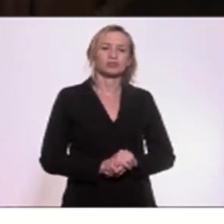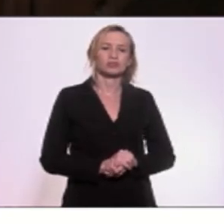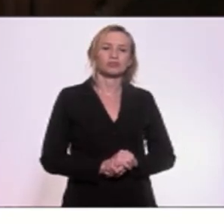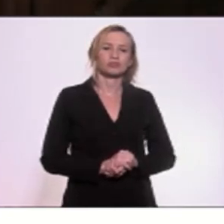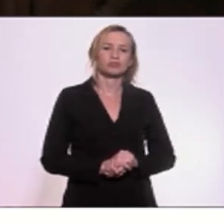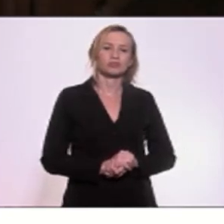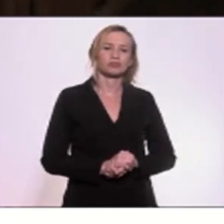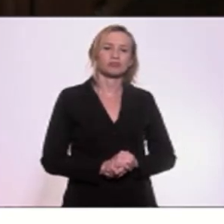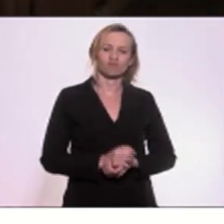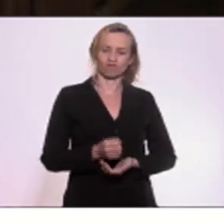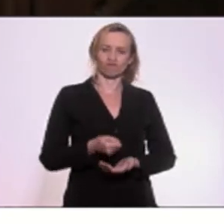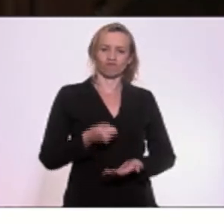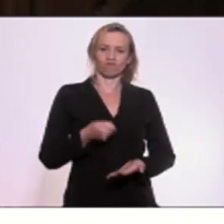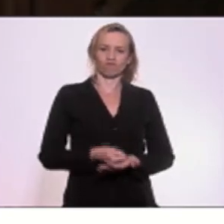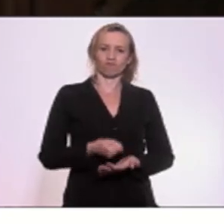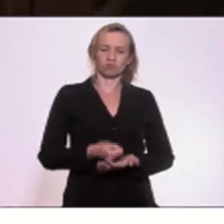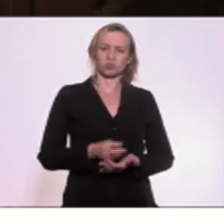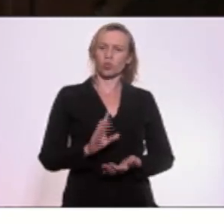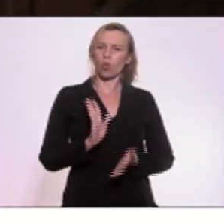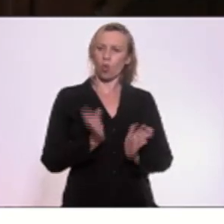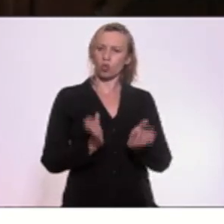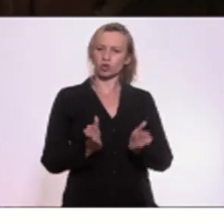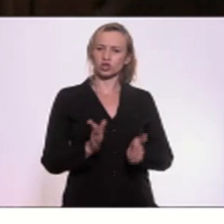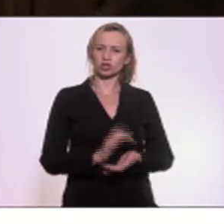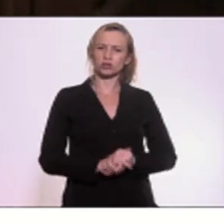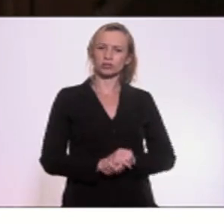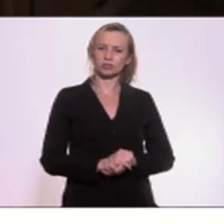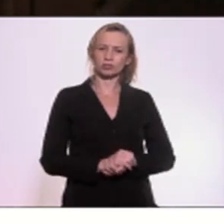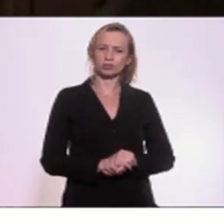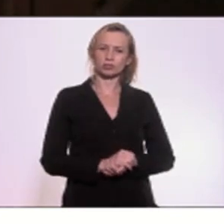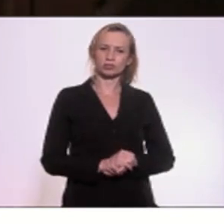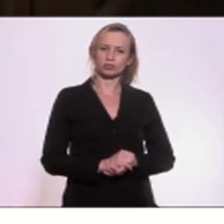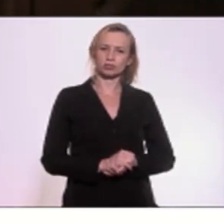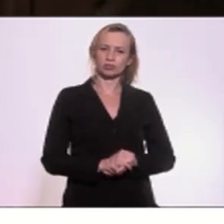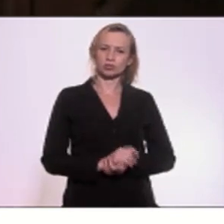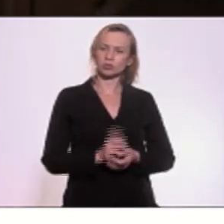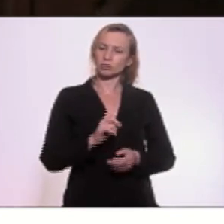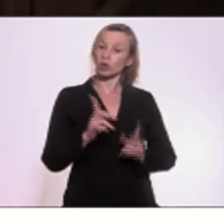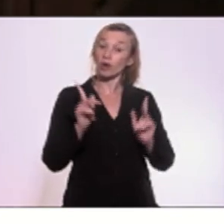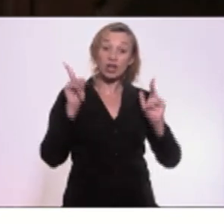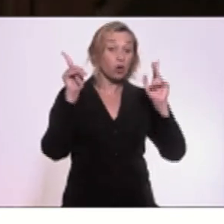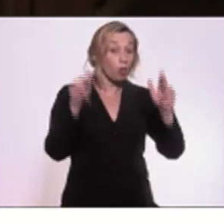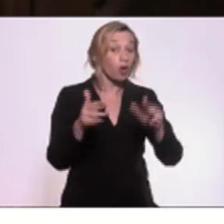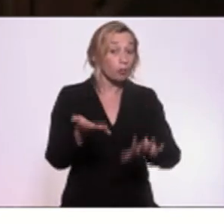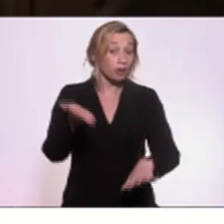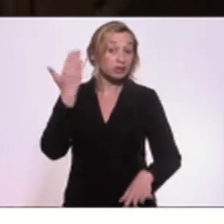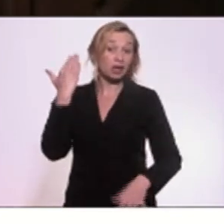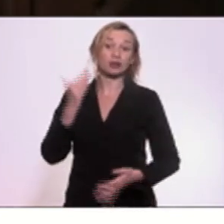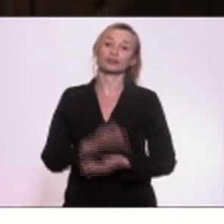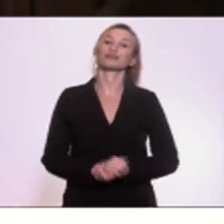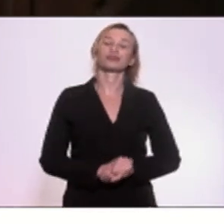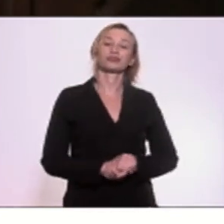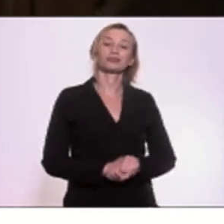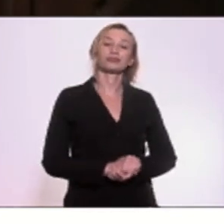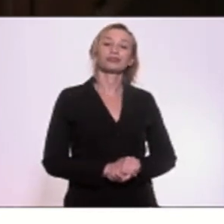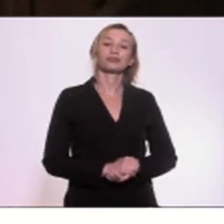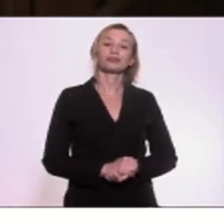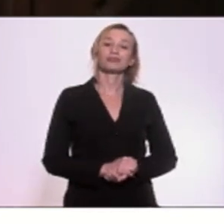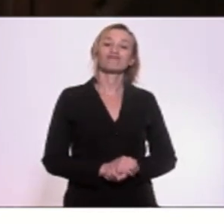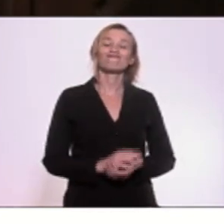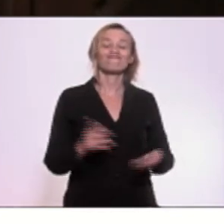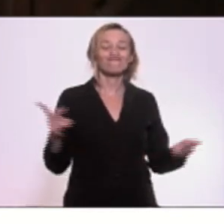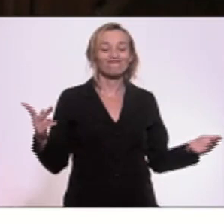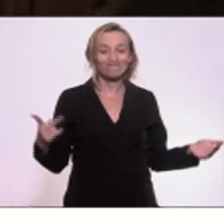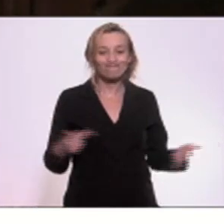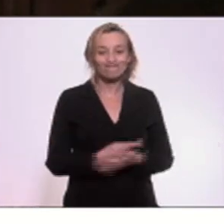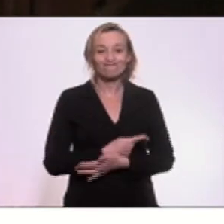mas não deixando de ser o grau de crueldade maior, está